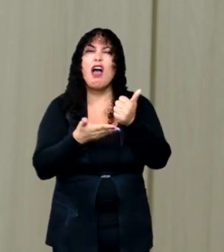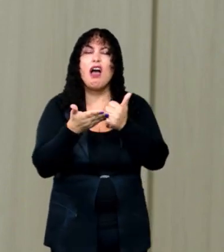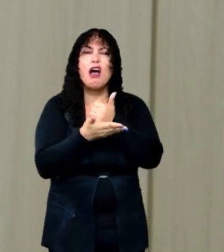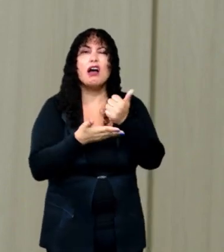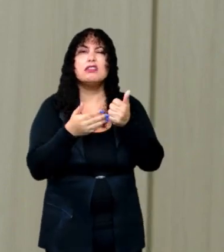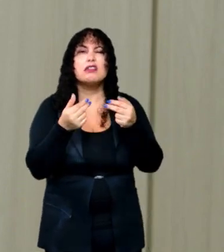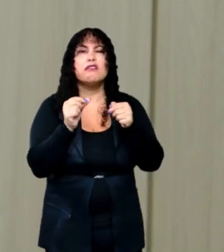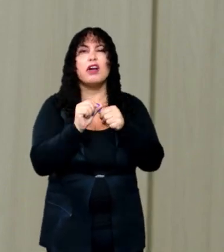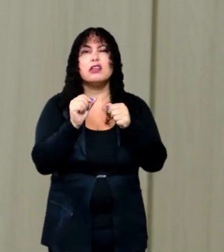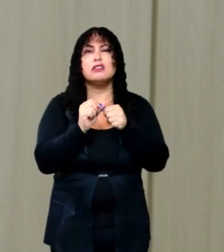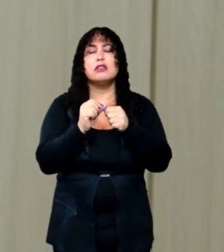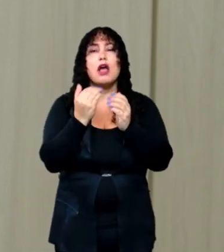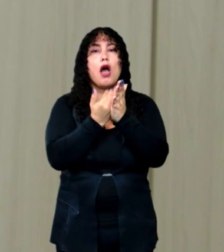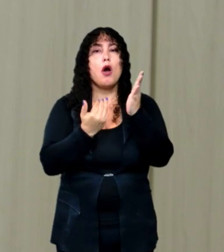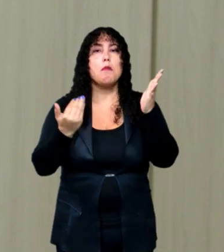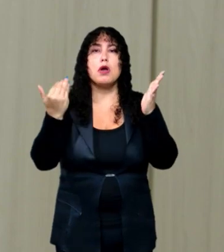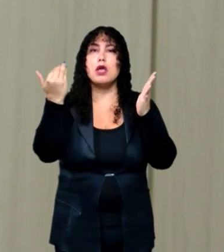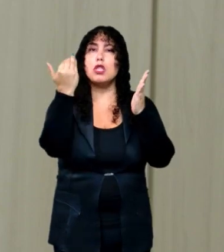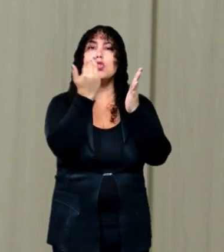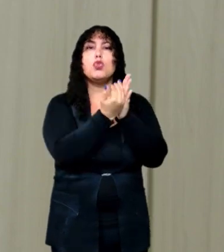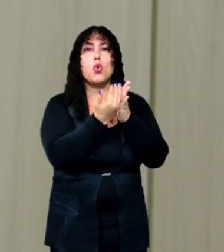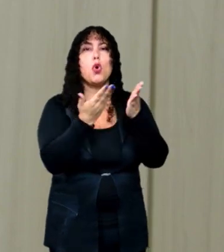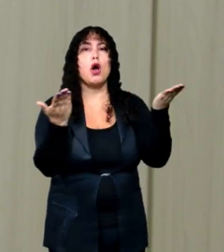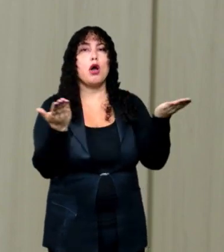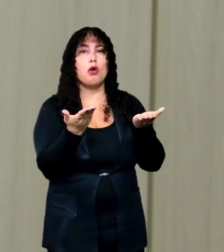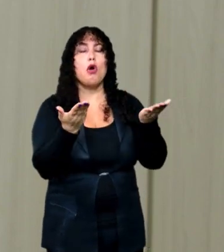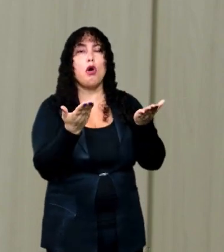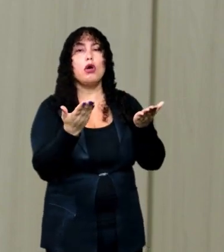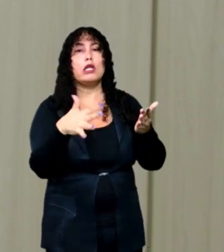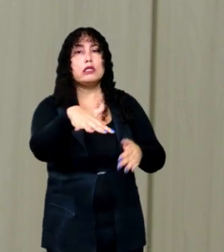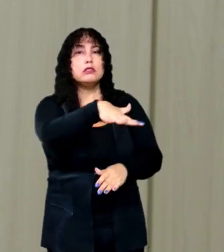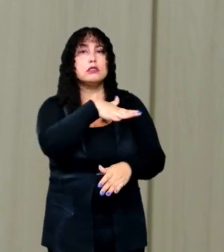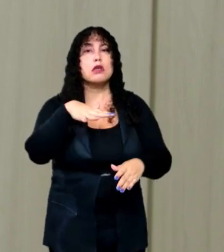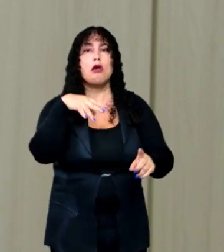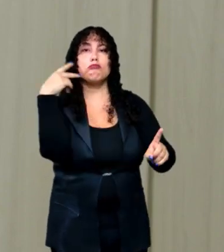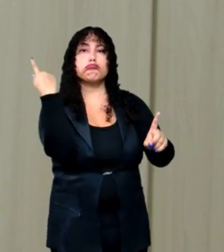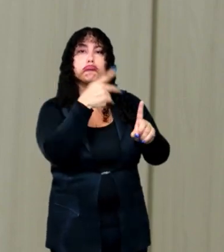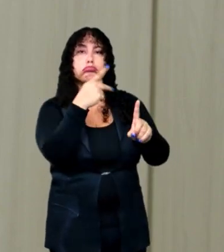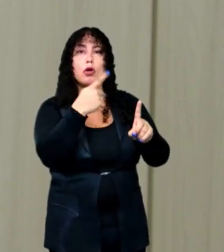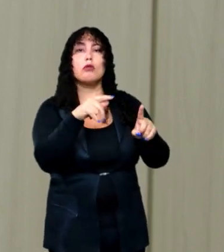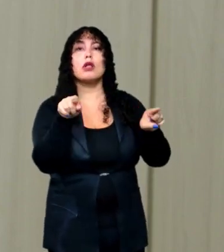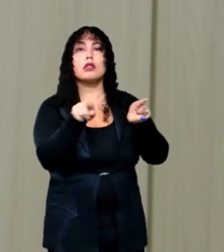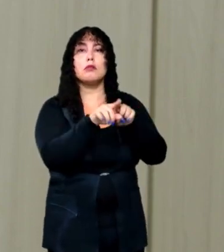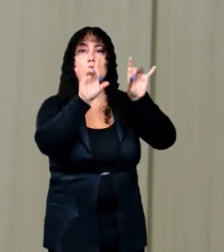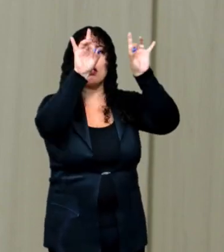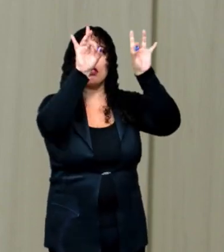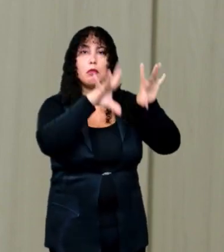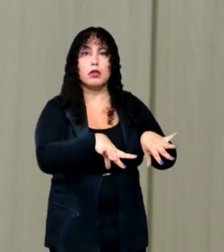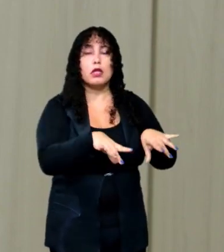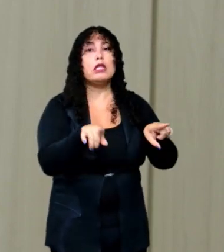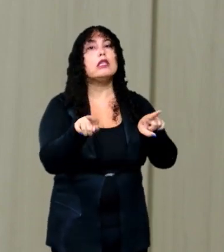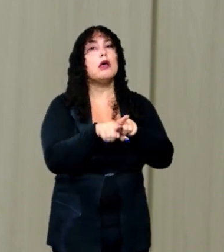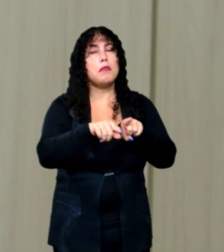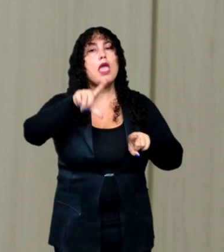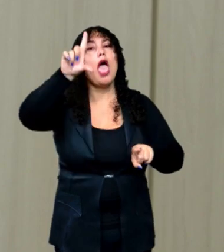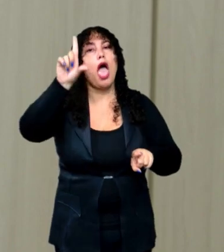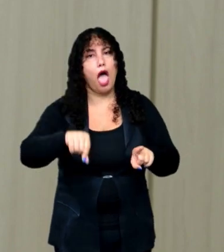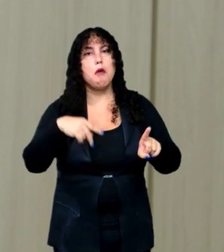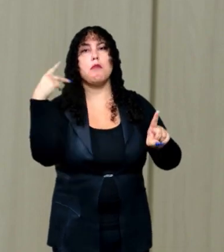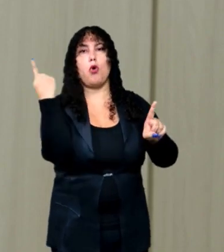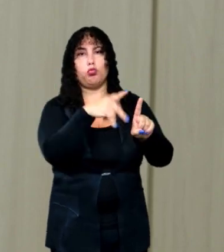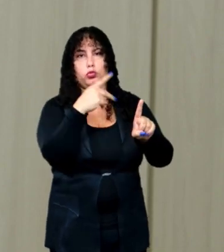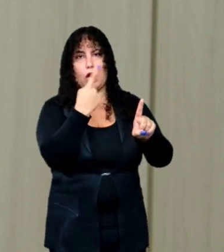Então, inclusive, aumentou a penalidade nesses casos de maus tratos, né, e de abandono. O abandono também é maltrato,